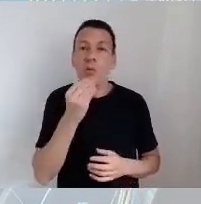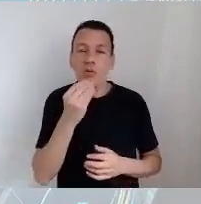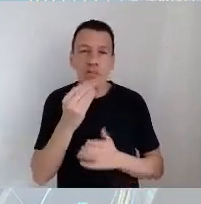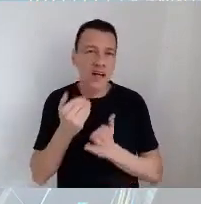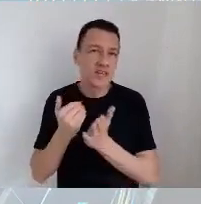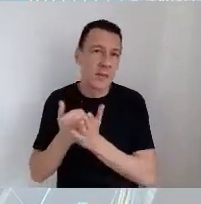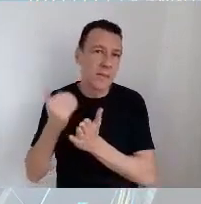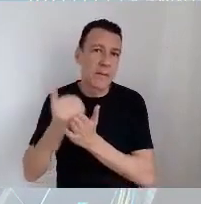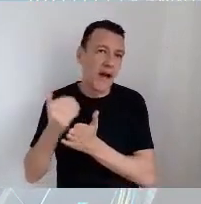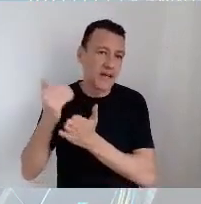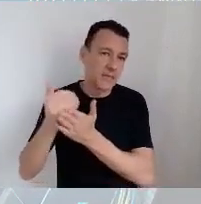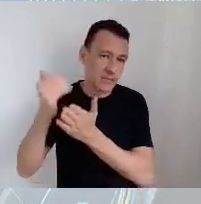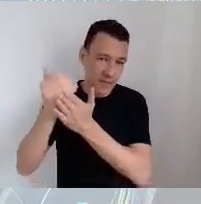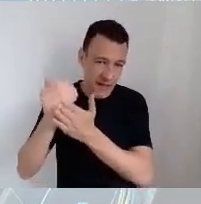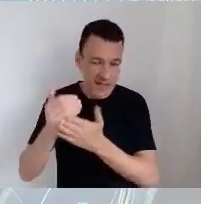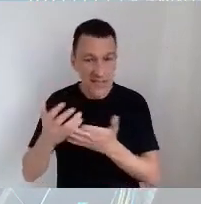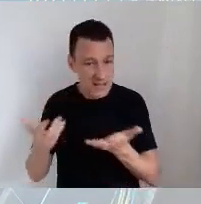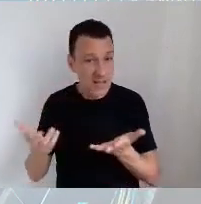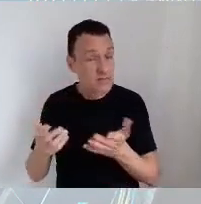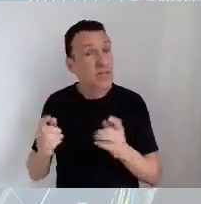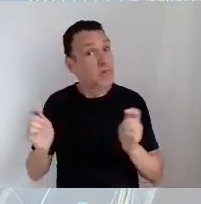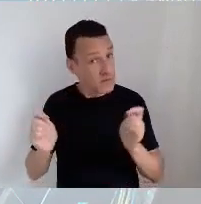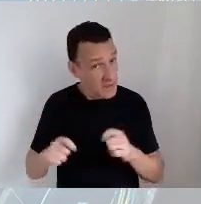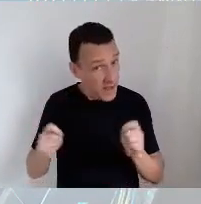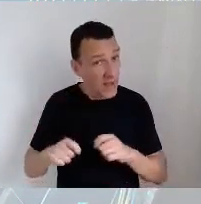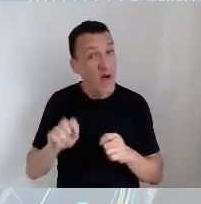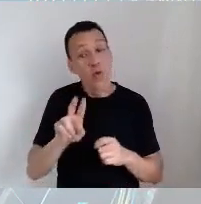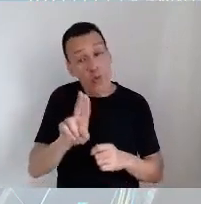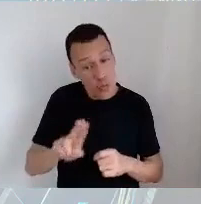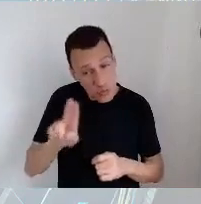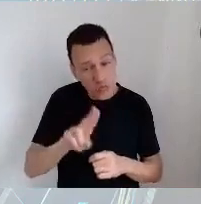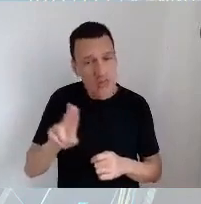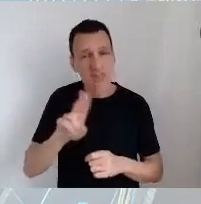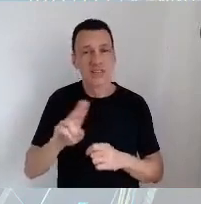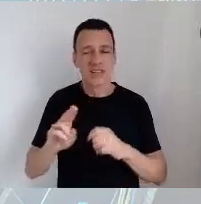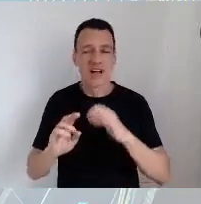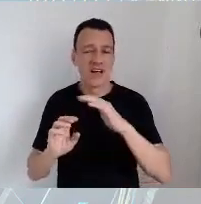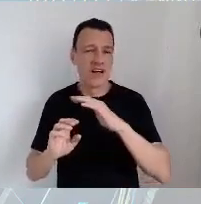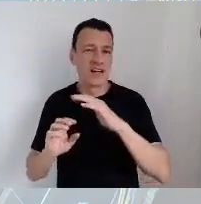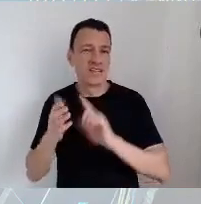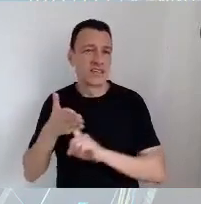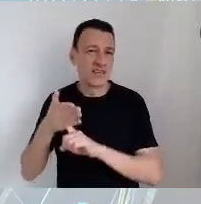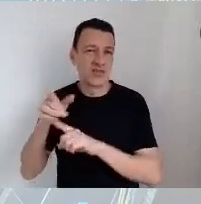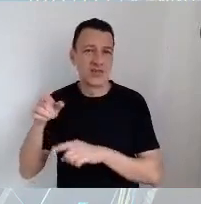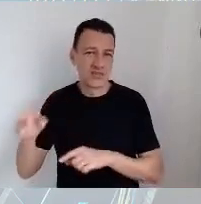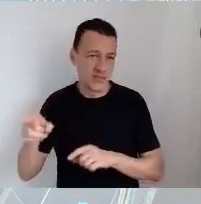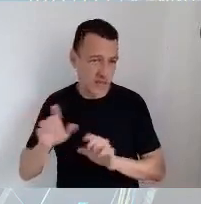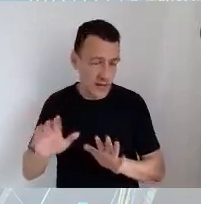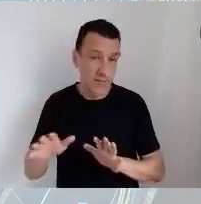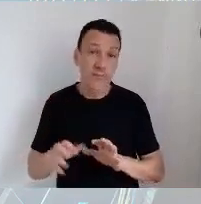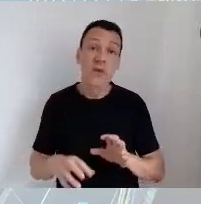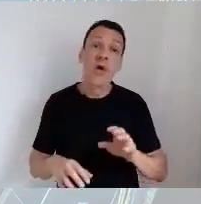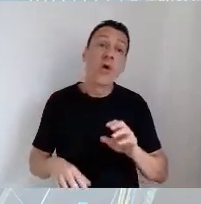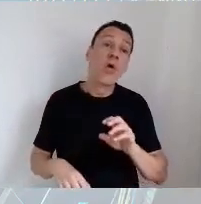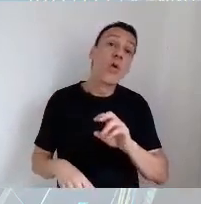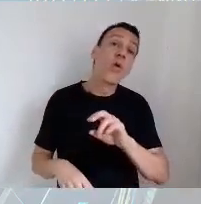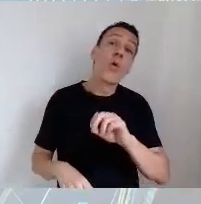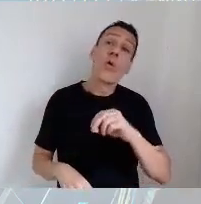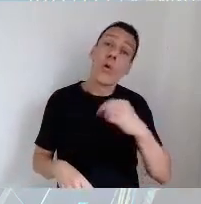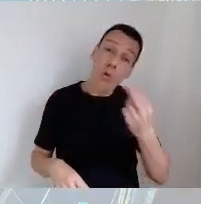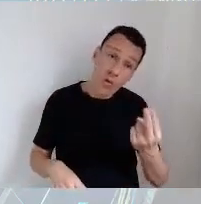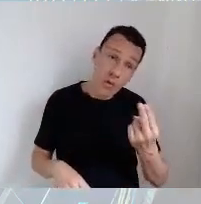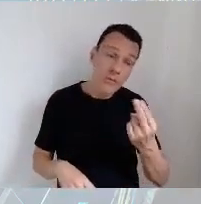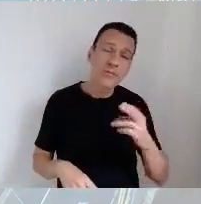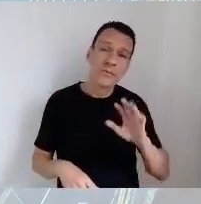uma Enabler e a forma como nós de tecnologias gostamos de pensar sobre tecnologia ou a tecnologia vai se apresentar como algo que vai estar